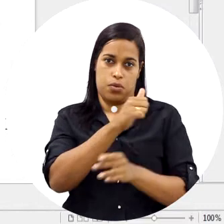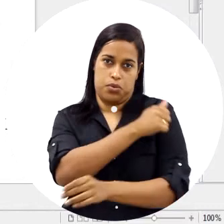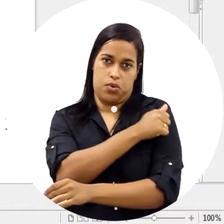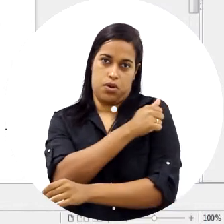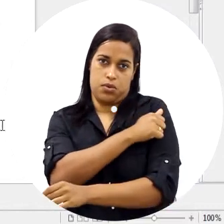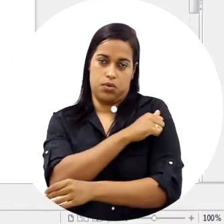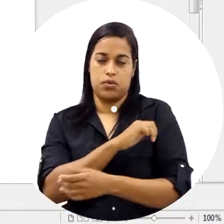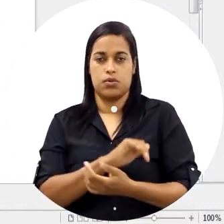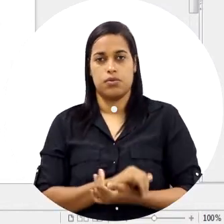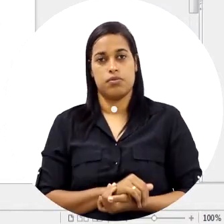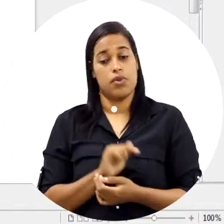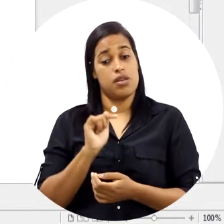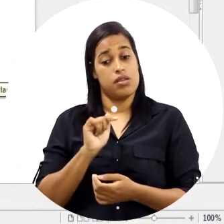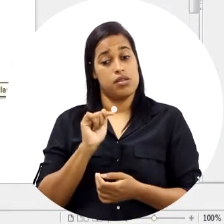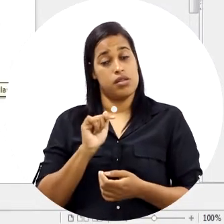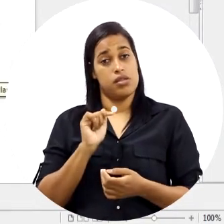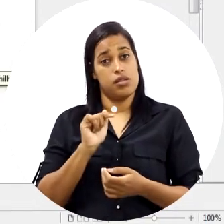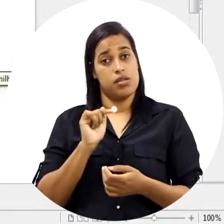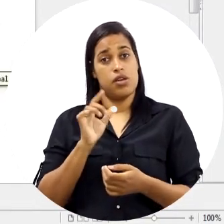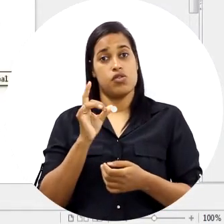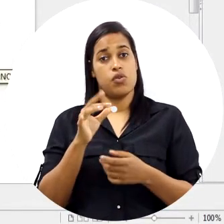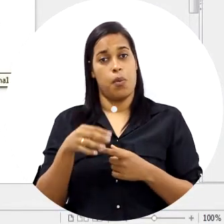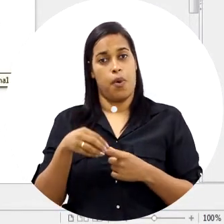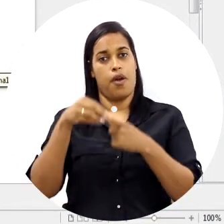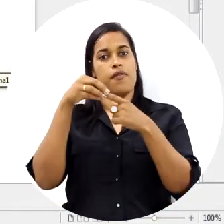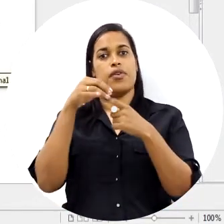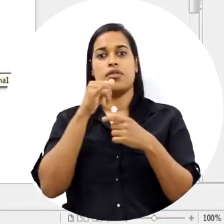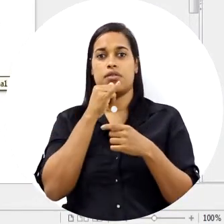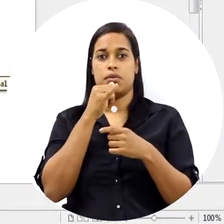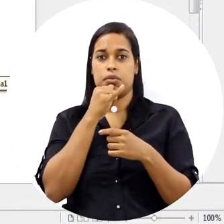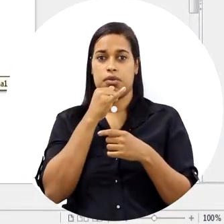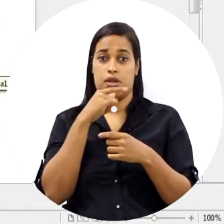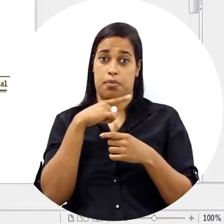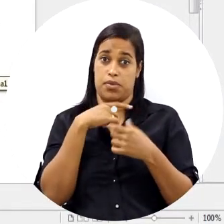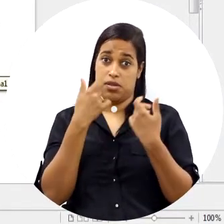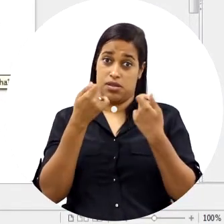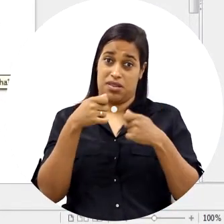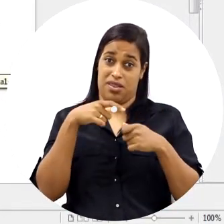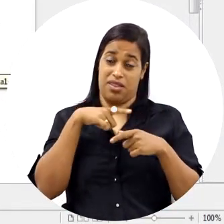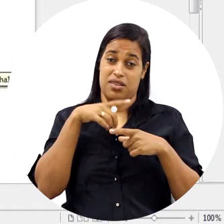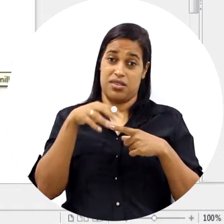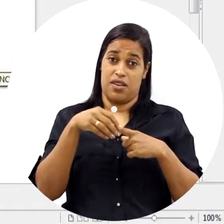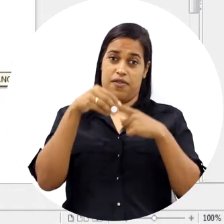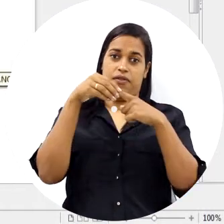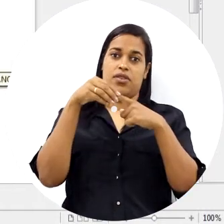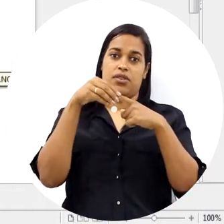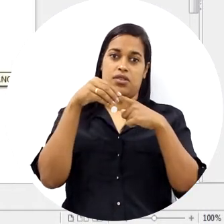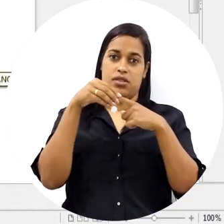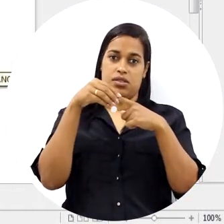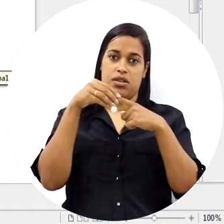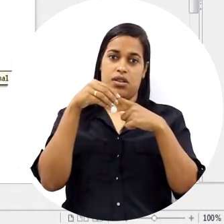aluno. Isso é uma indicação, é uma referência, apresenta essa referência aqui